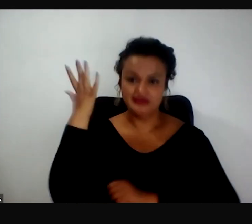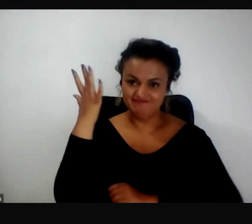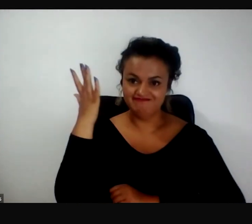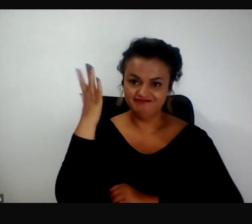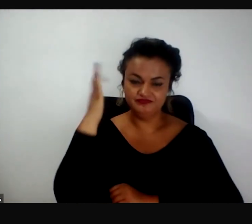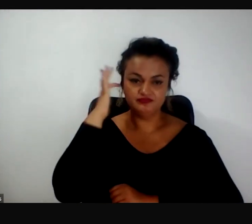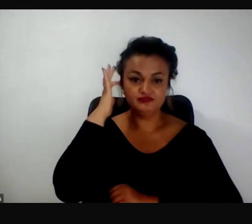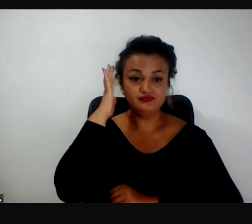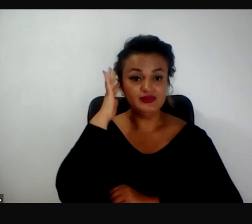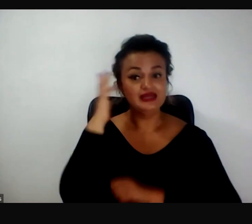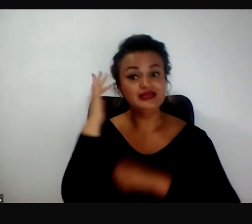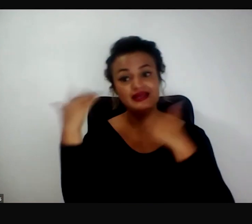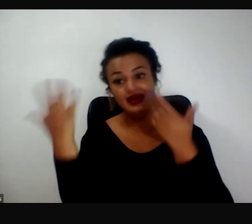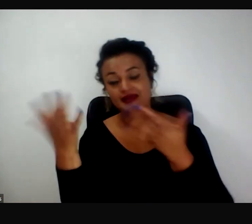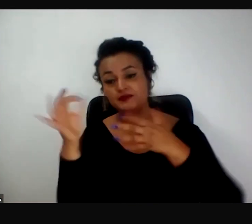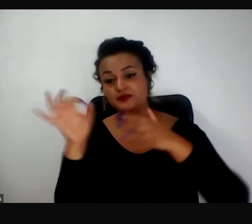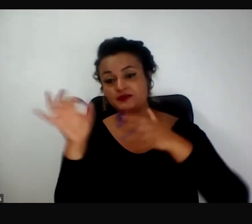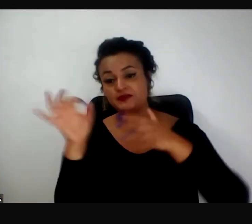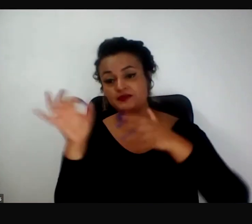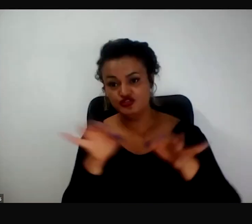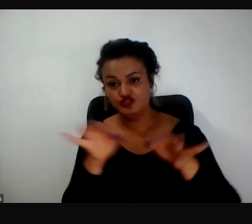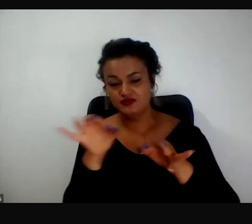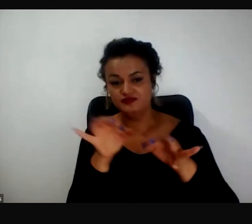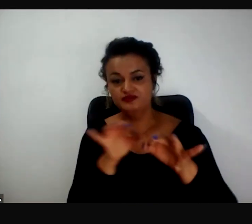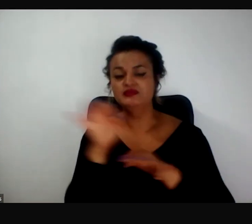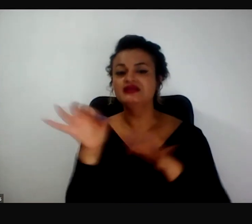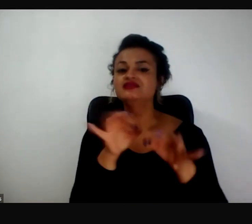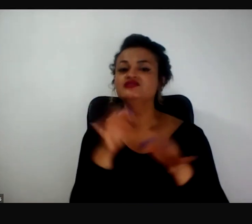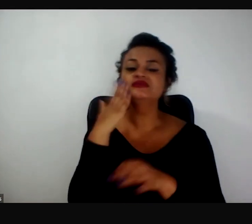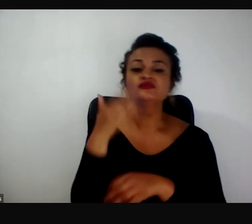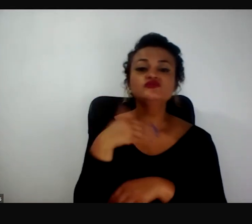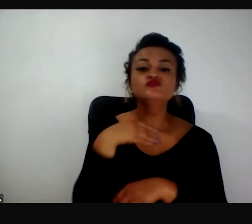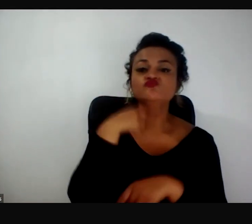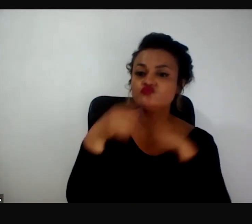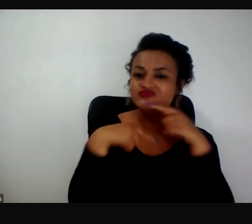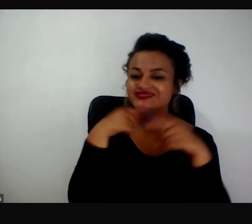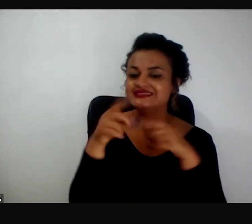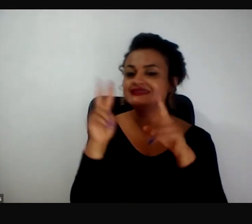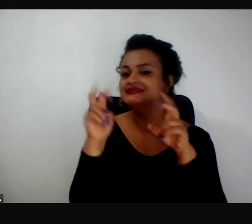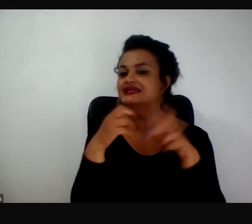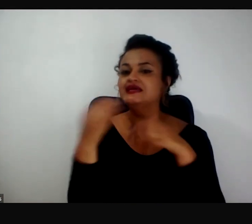daí plantejar a dúvida, a questão